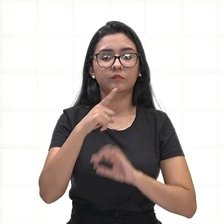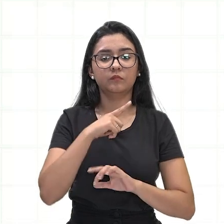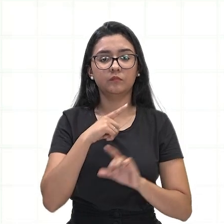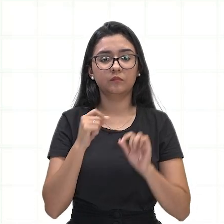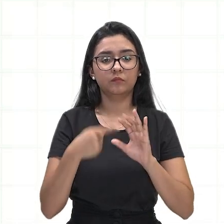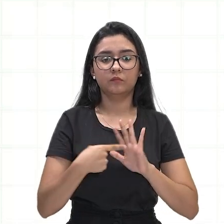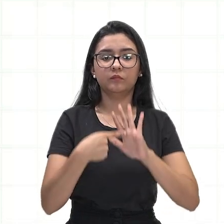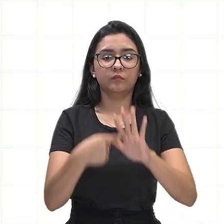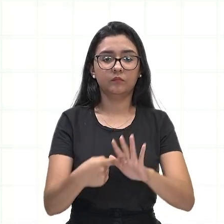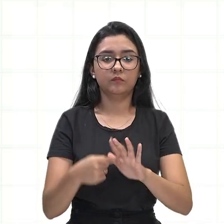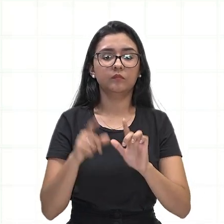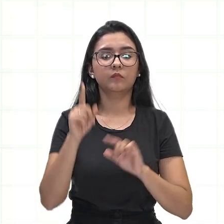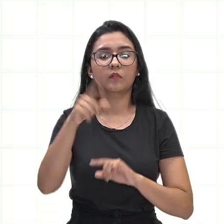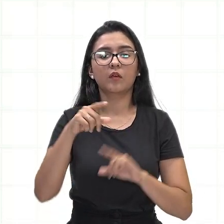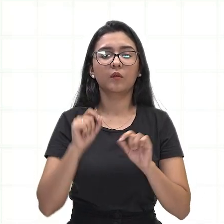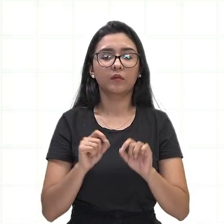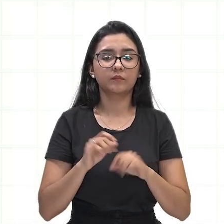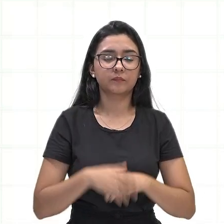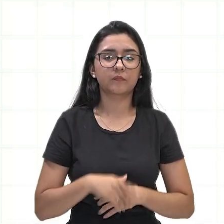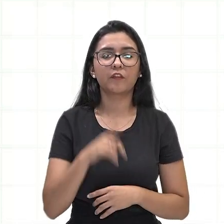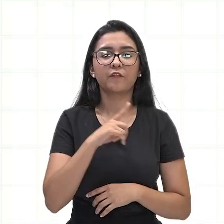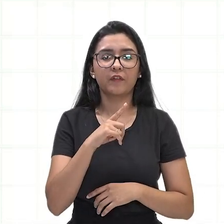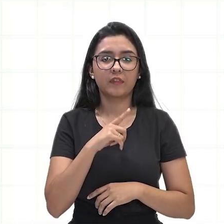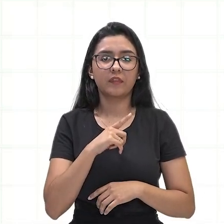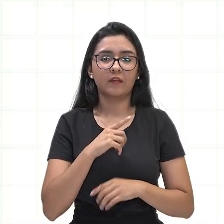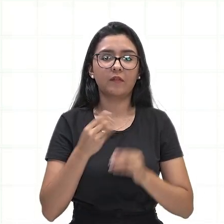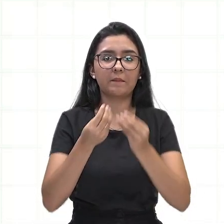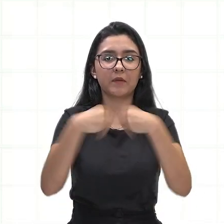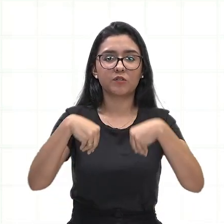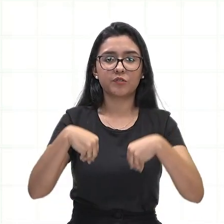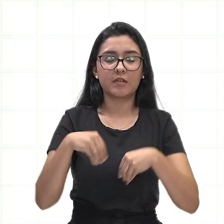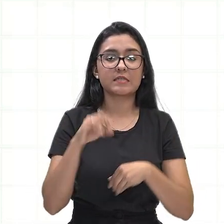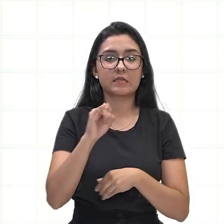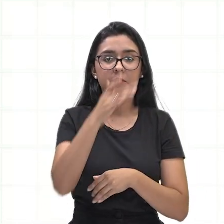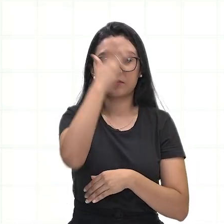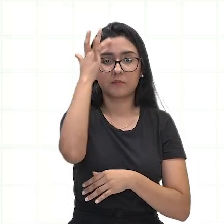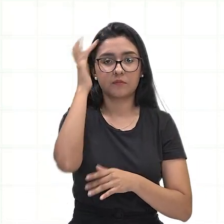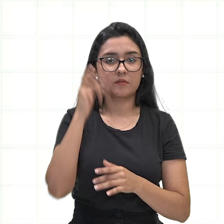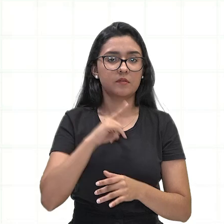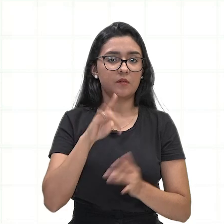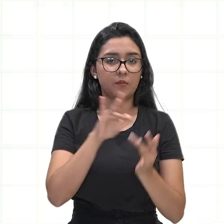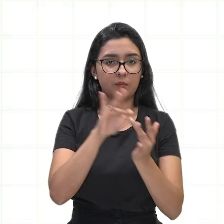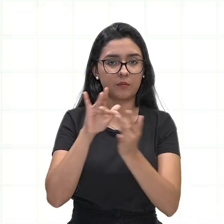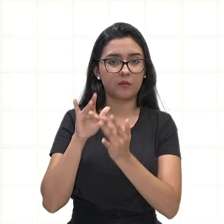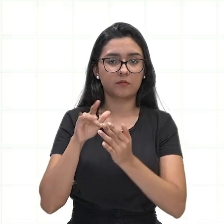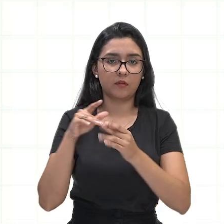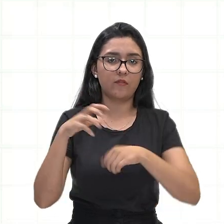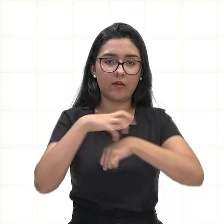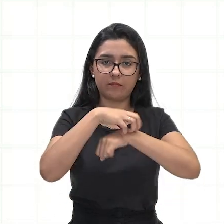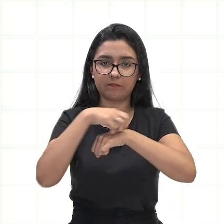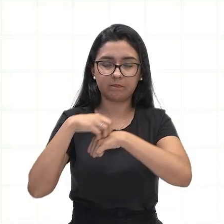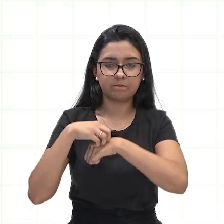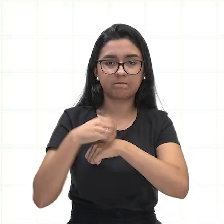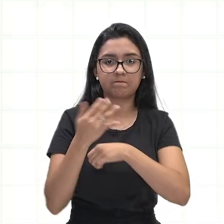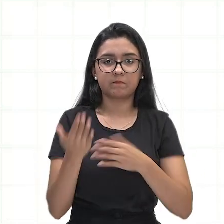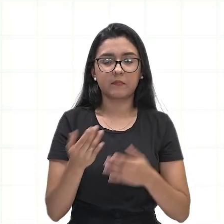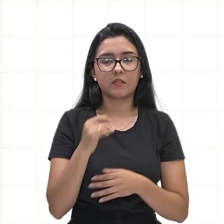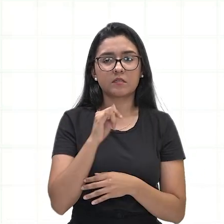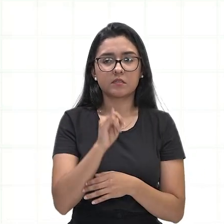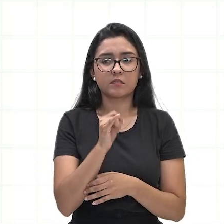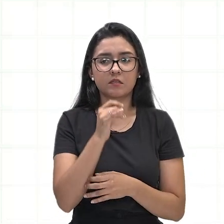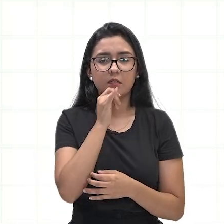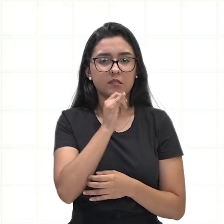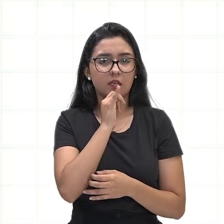esses quinidários, que vai causar uma reação nas pessoas que têm contato com ele, né? Então, sempre que uma pessoa